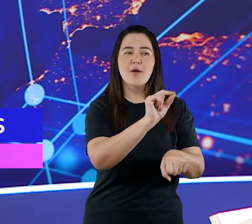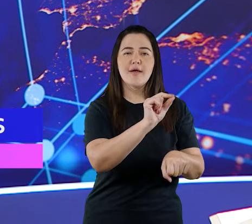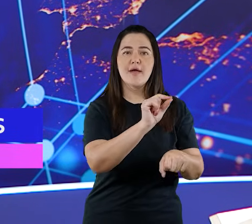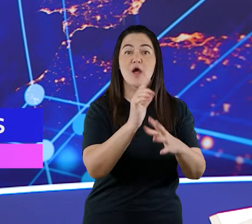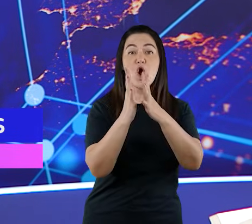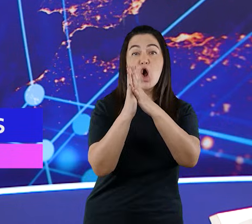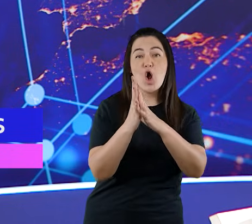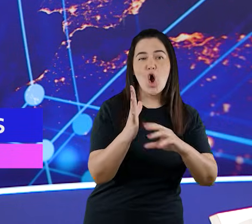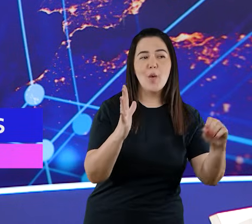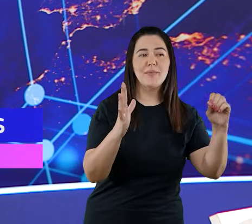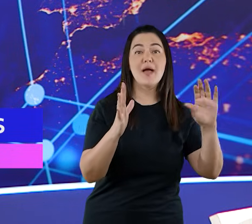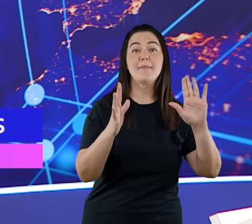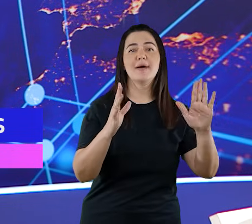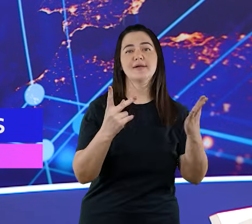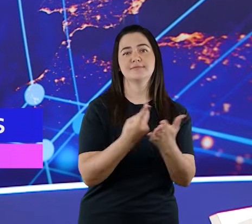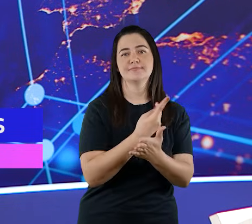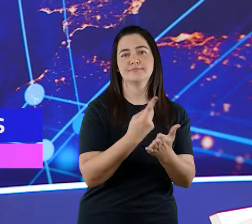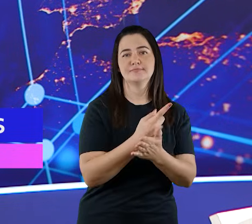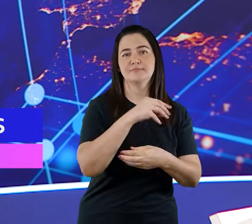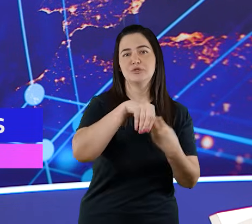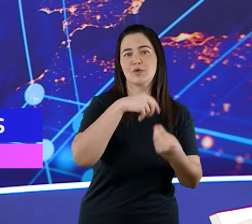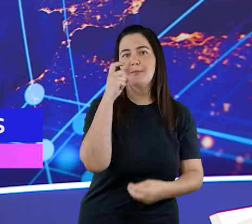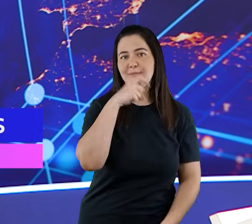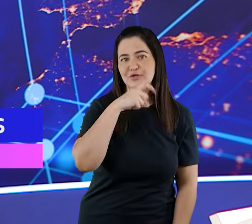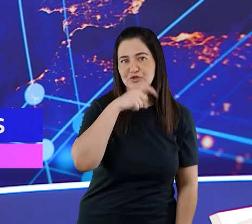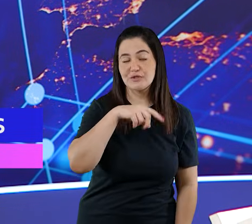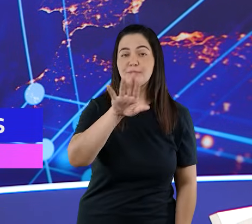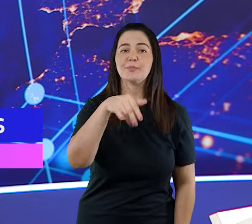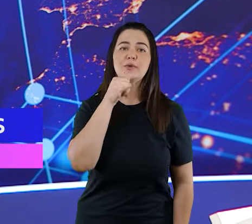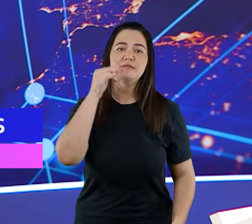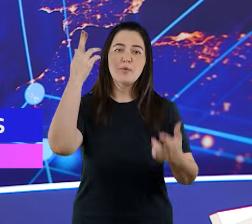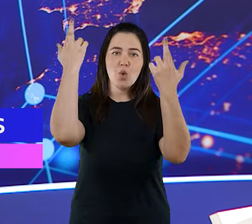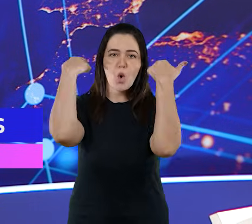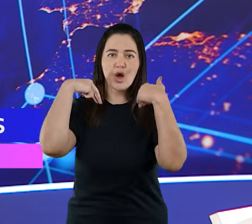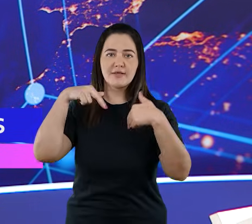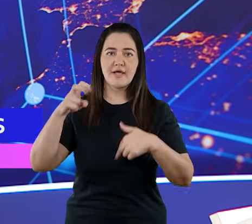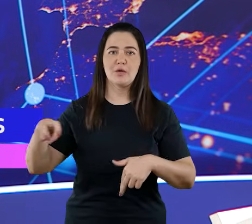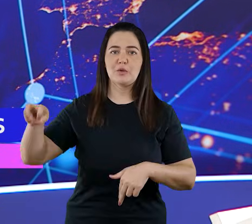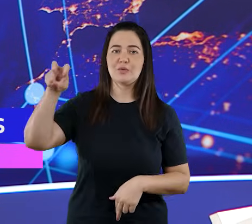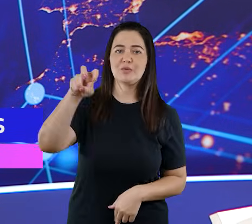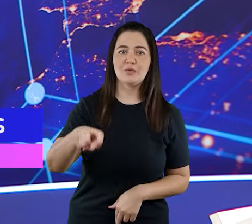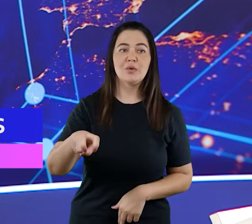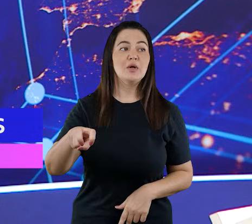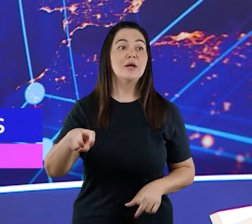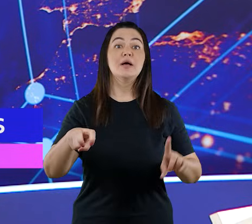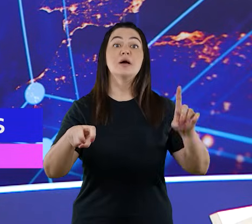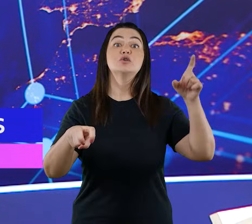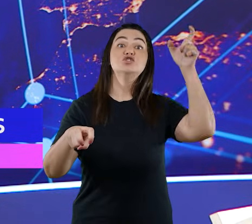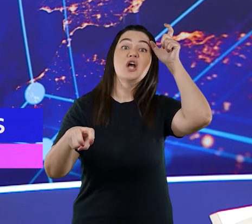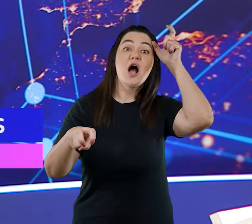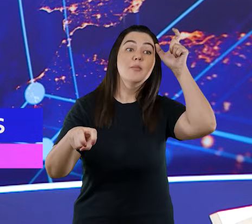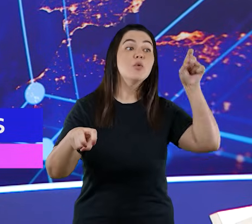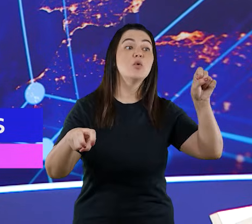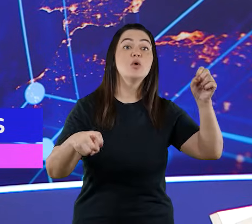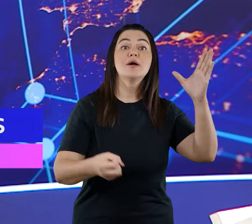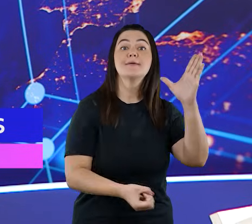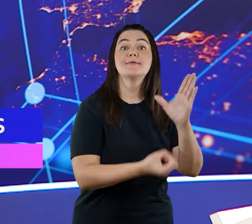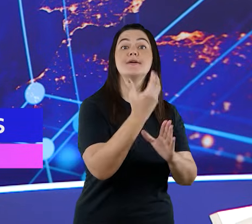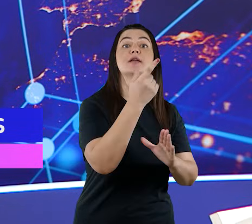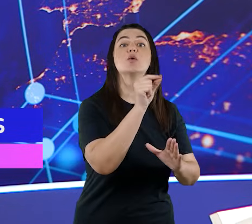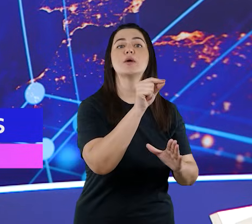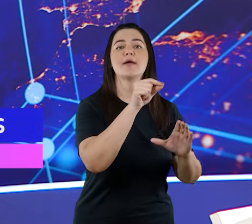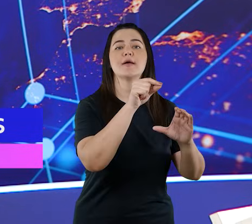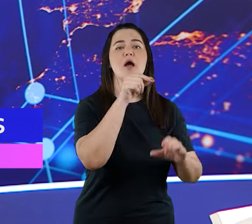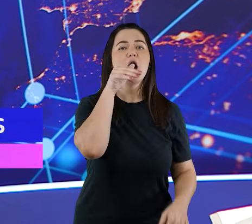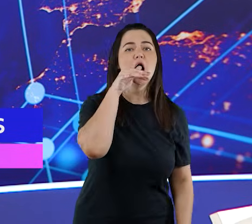tem as características muito parecidas com a do cordeiro, mas que no final leva para a destruição. Quando Deus levanta um profeta, o diabo vai lá